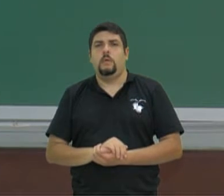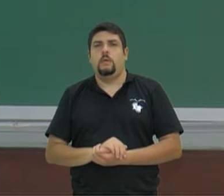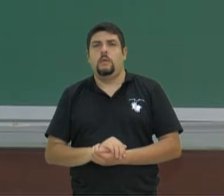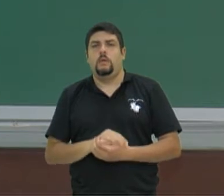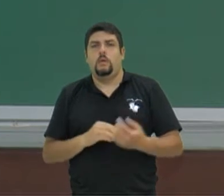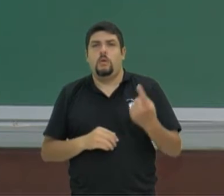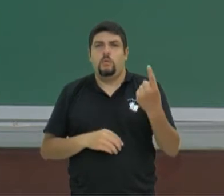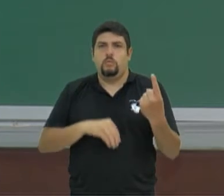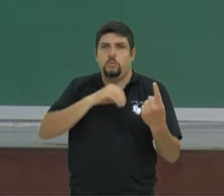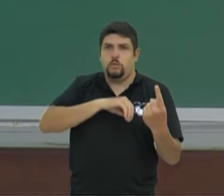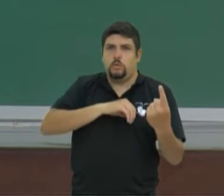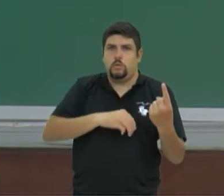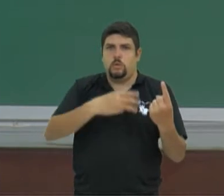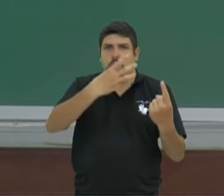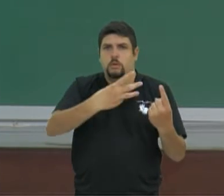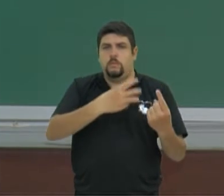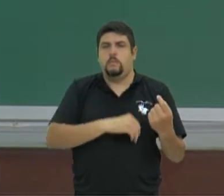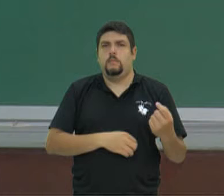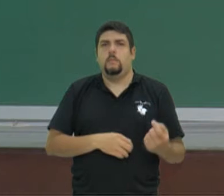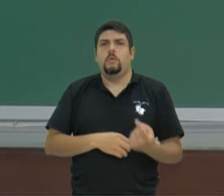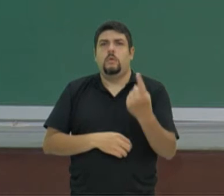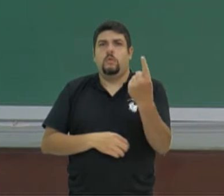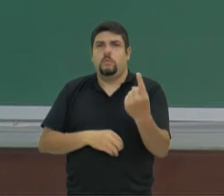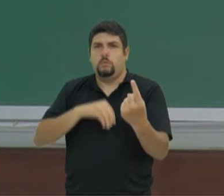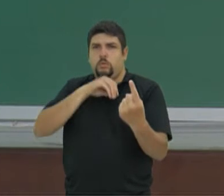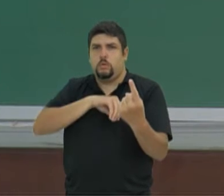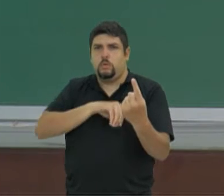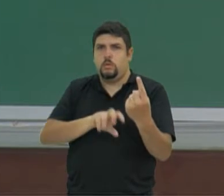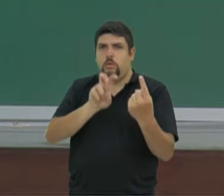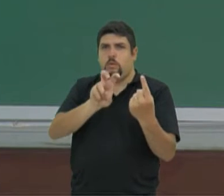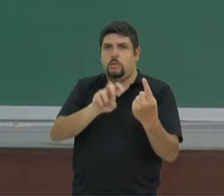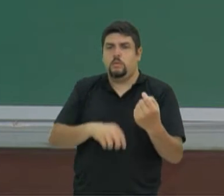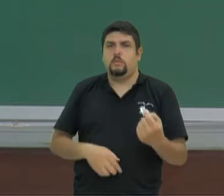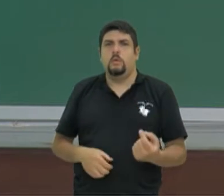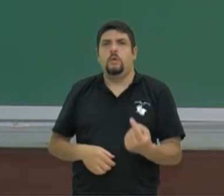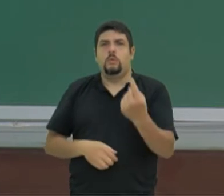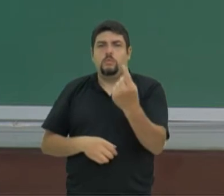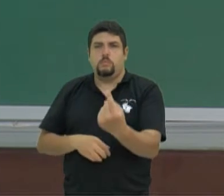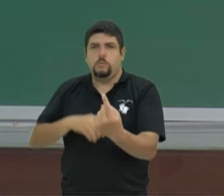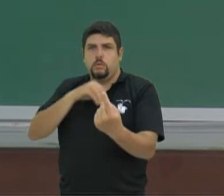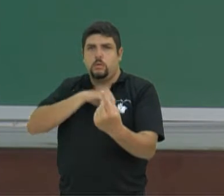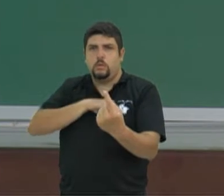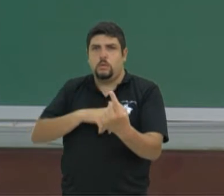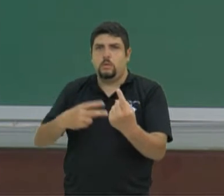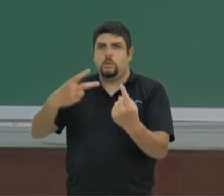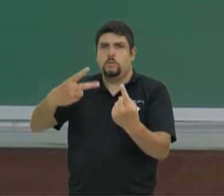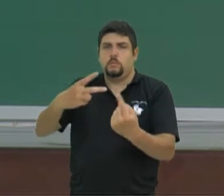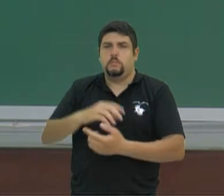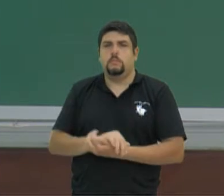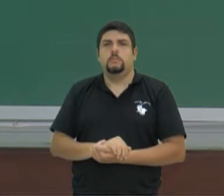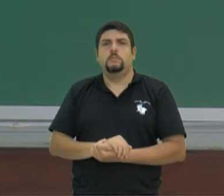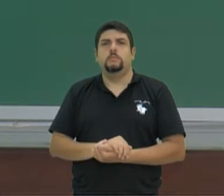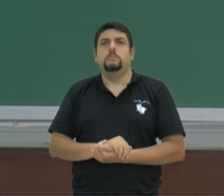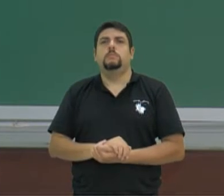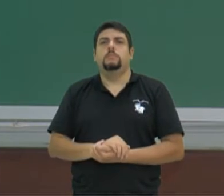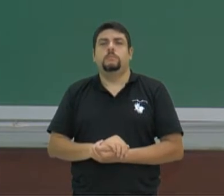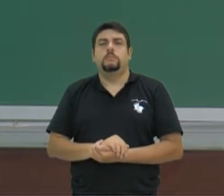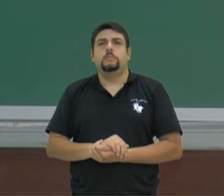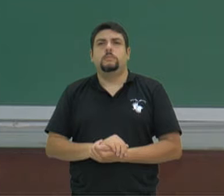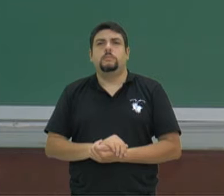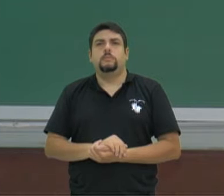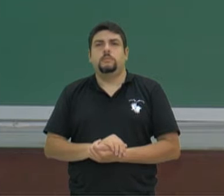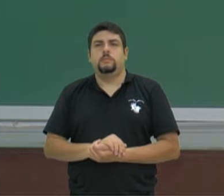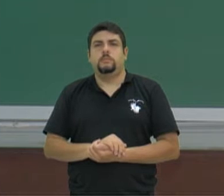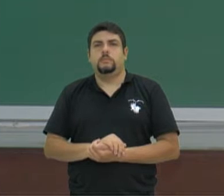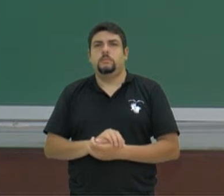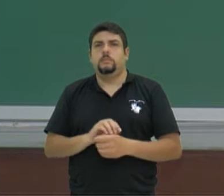salários mínimos, outro empregado recebe 5, outro empregado recebe 2 salários mínimos e assim por diante. Certo?